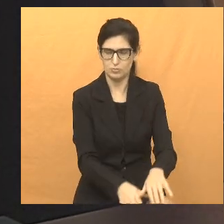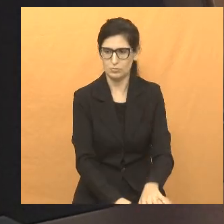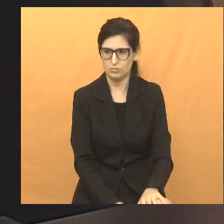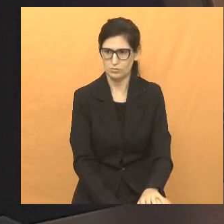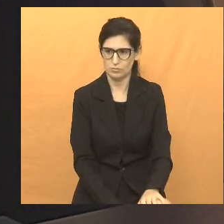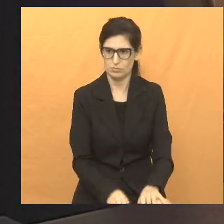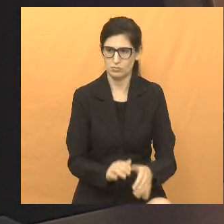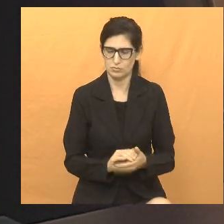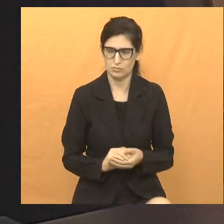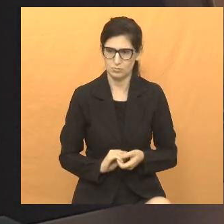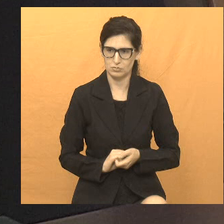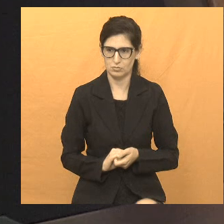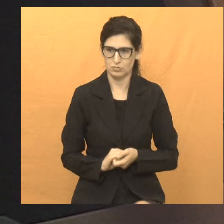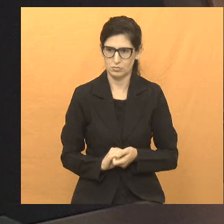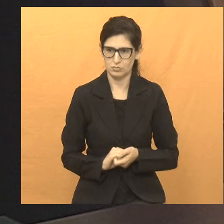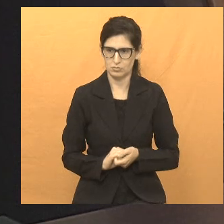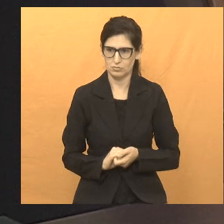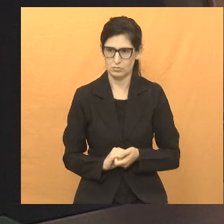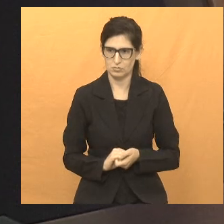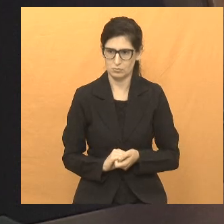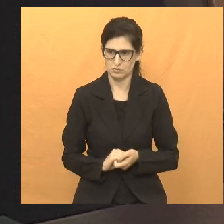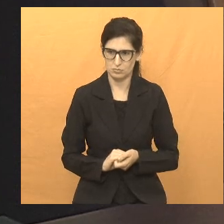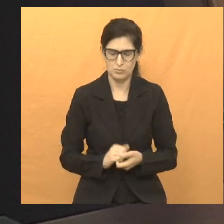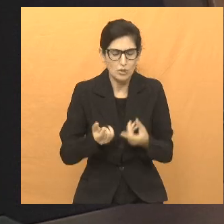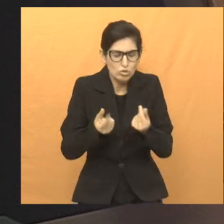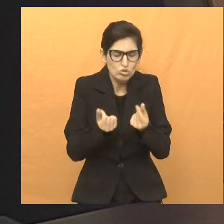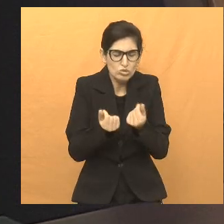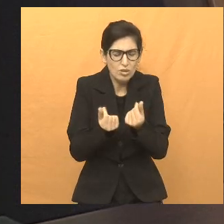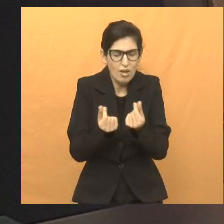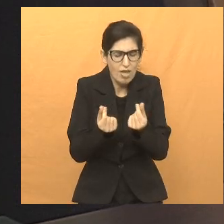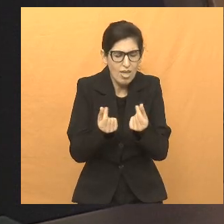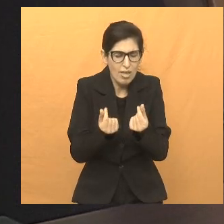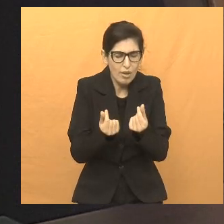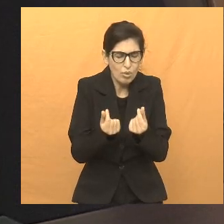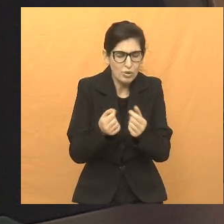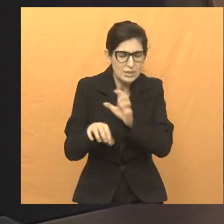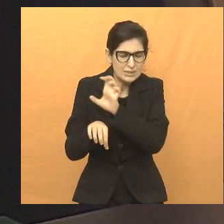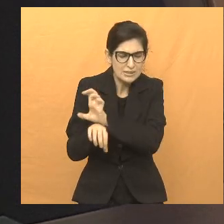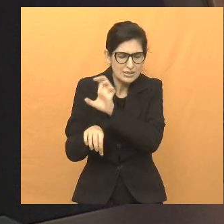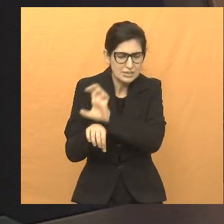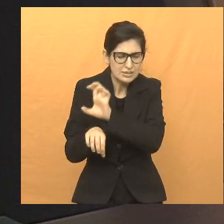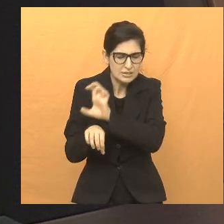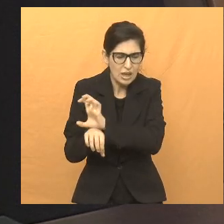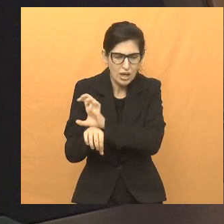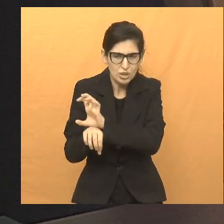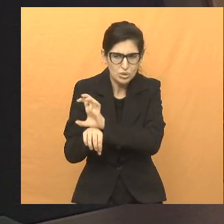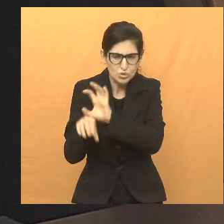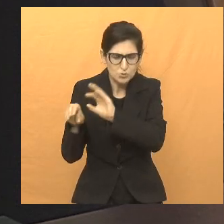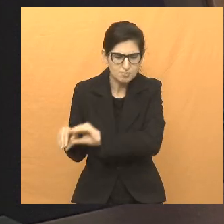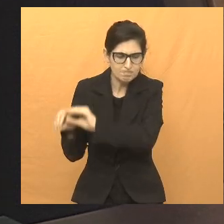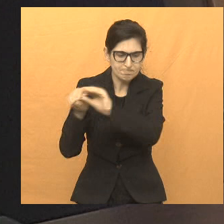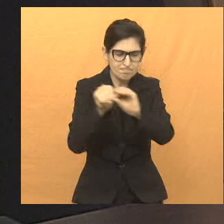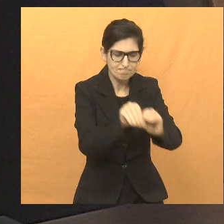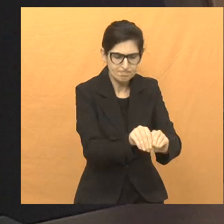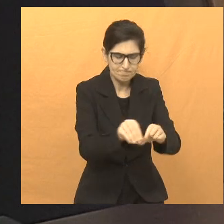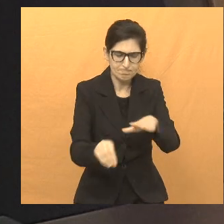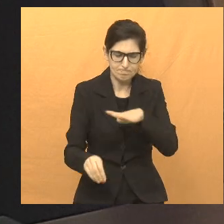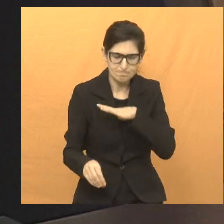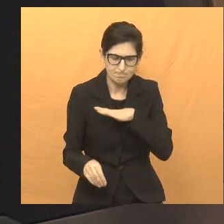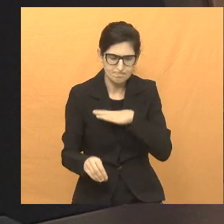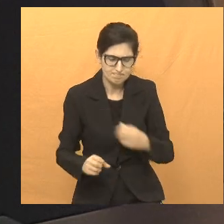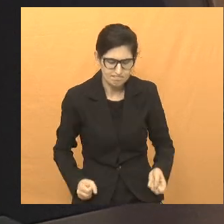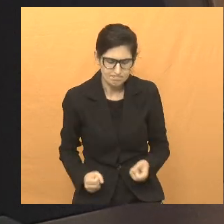Quando a gente olha os recursos transferidos pelo Estado, e a gente avalia o Estado, receitas